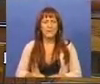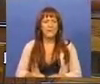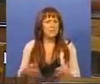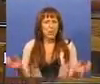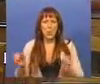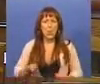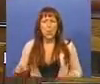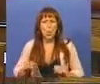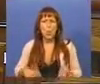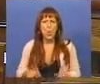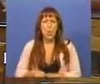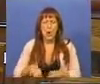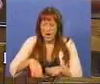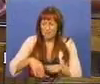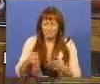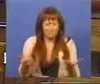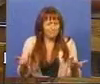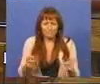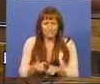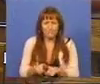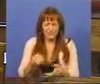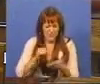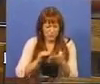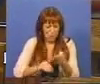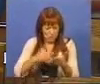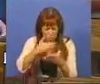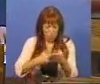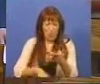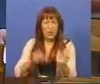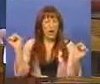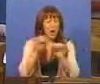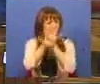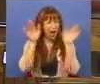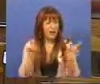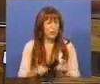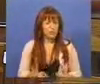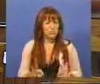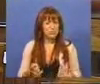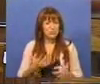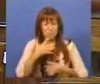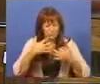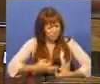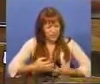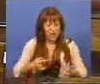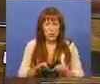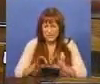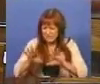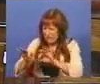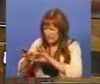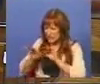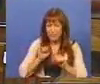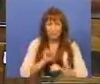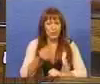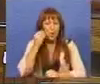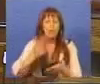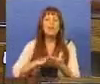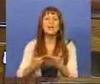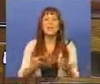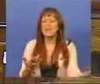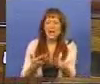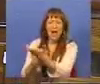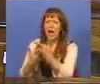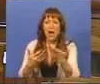não têm um conteúdo de redação, seja claro e absolutamente unívoco na sua